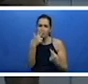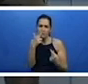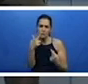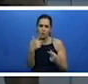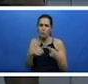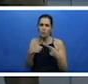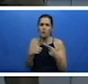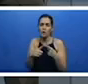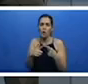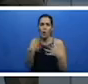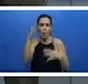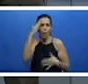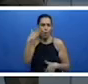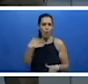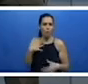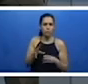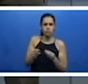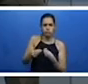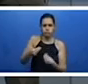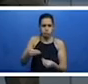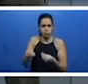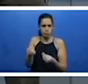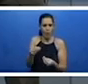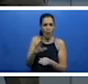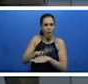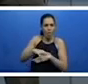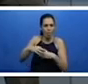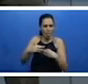corpo viscoso, com uma substância